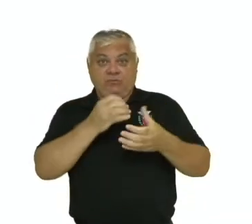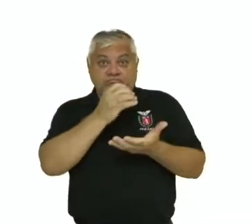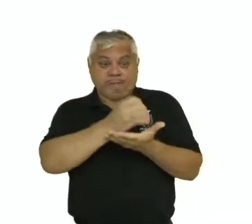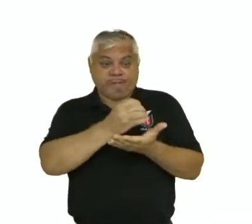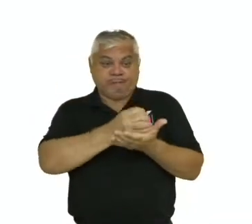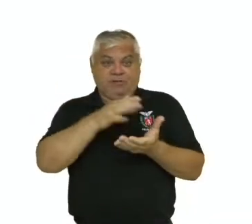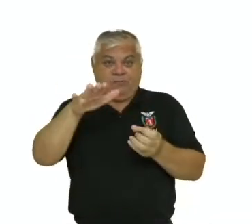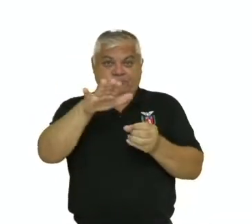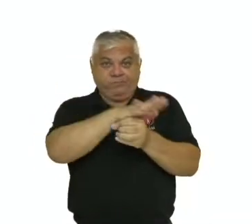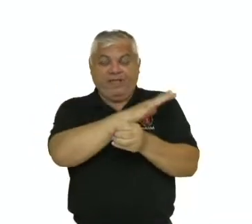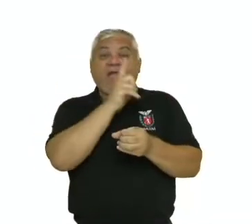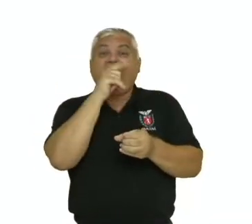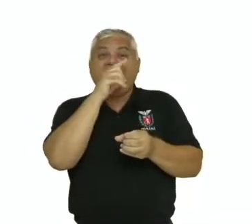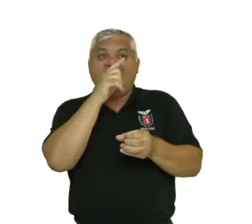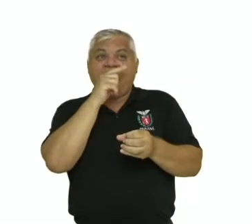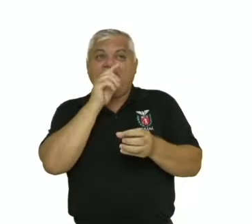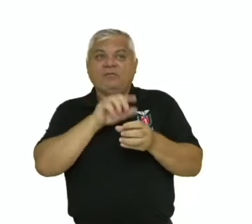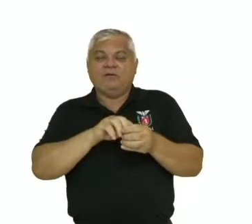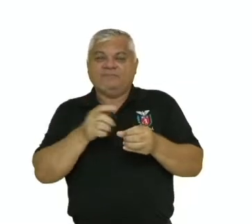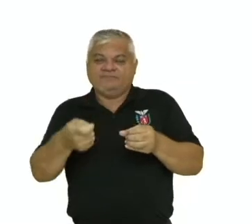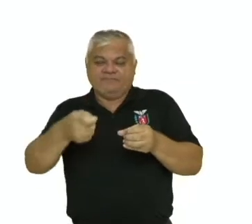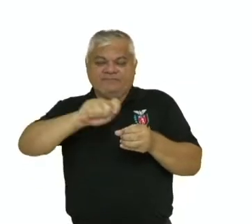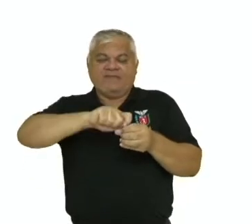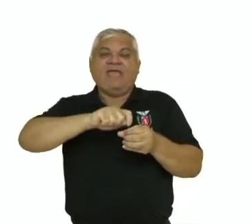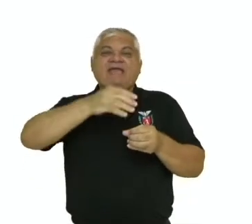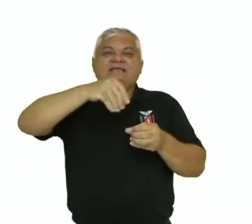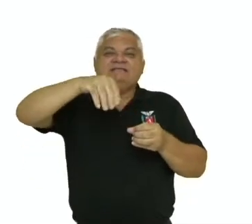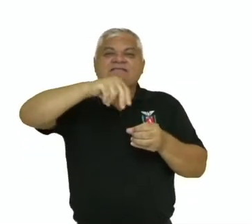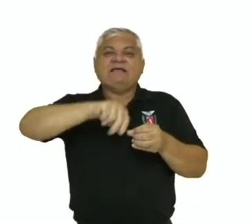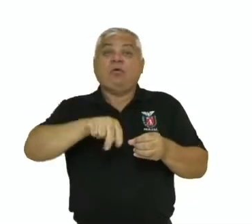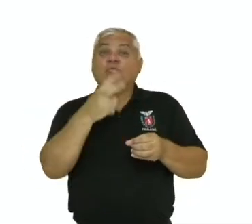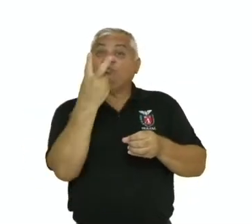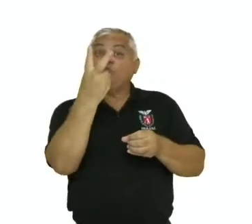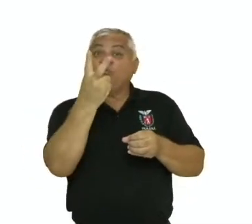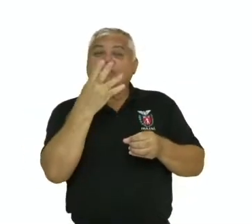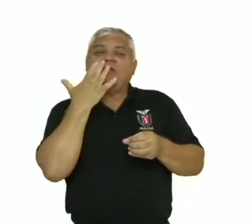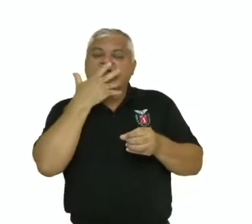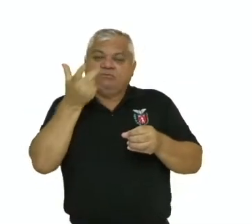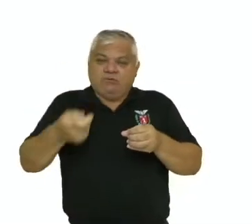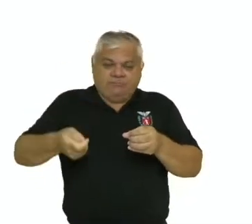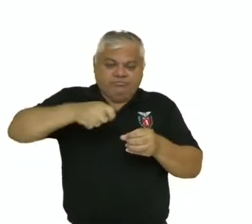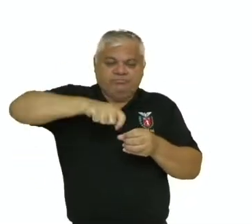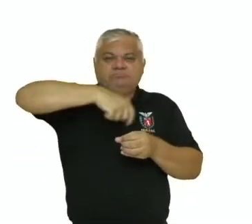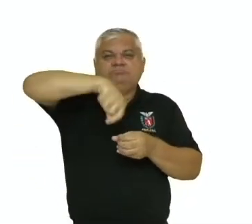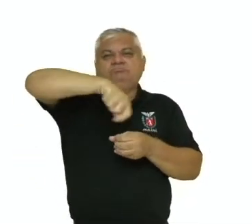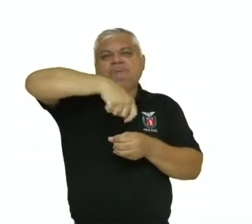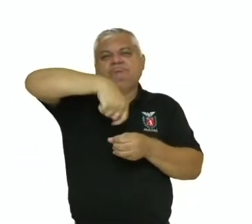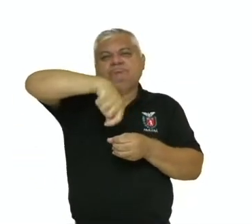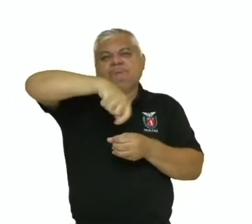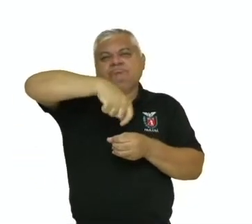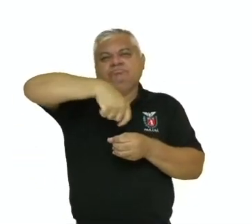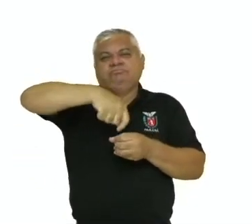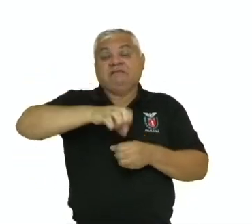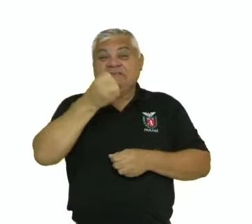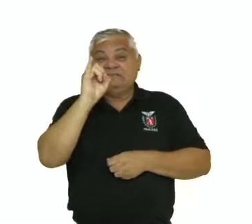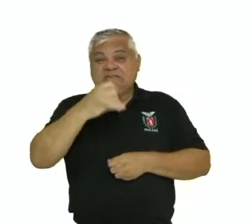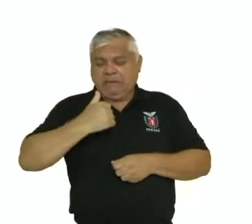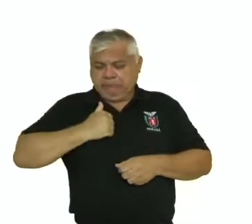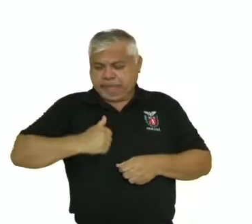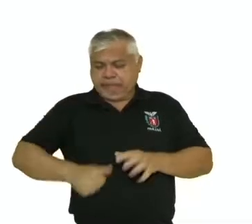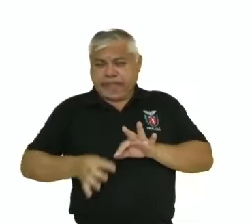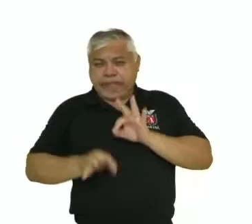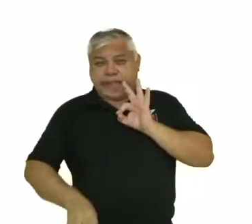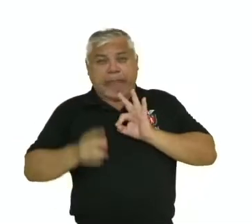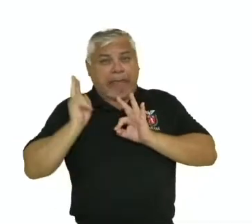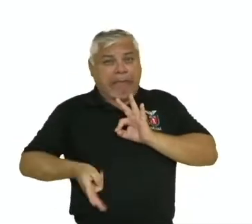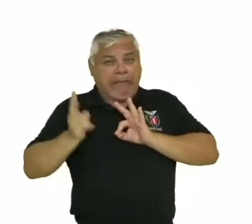limpa, uma medida rasa de sal e 2 medidas rasas de açúcar. Caso a diarreia não passe, for mais